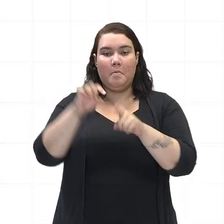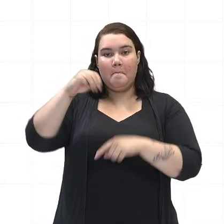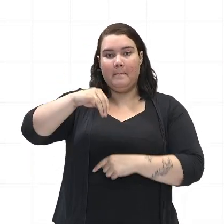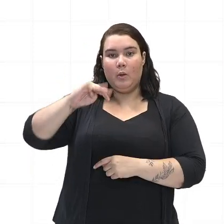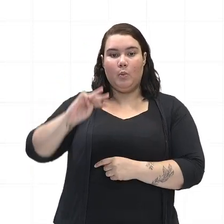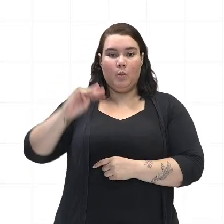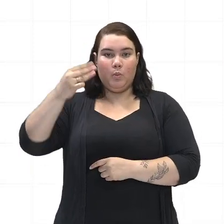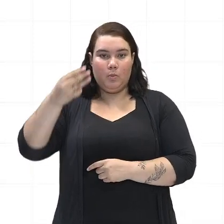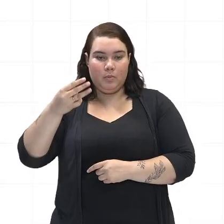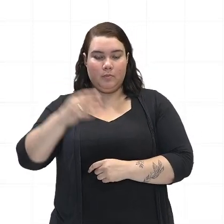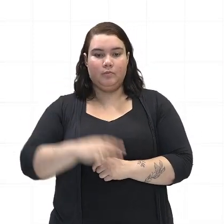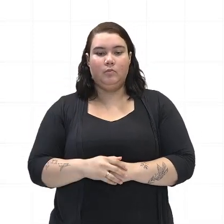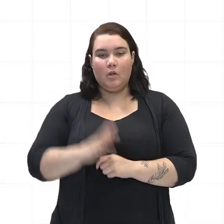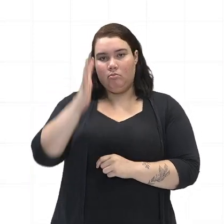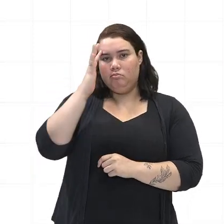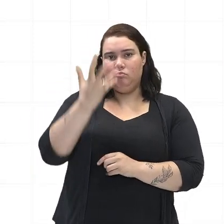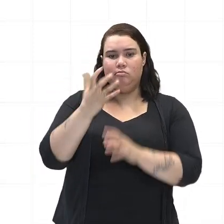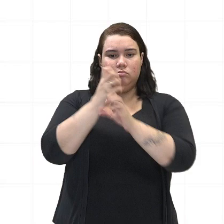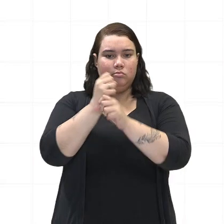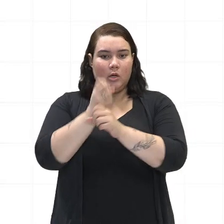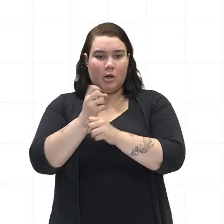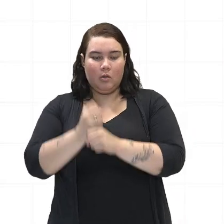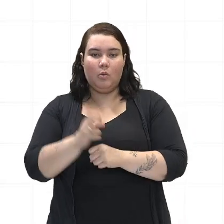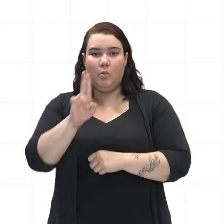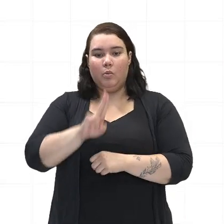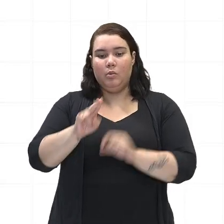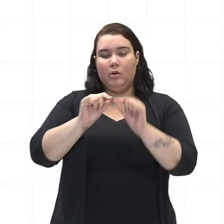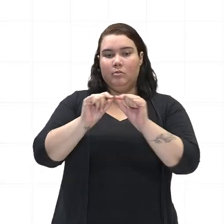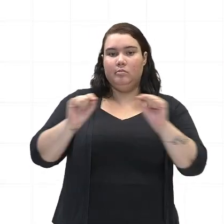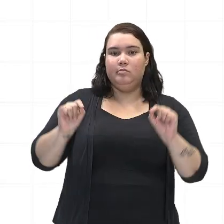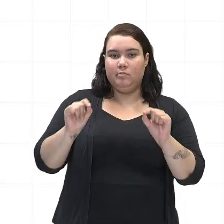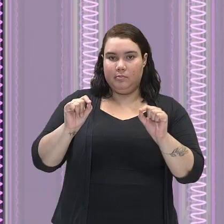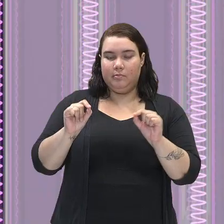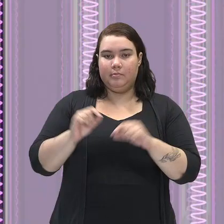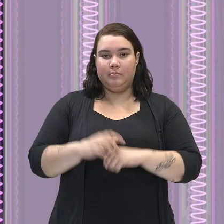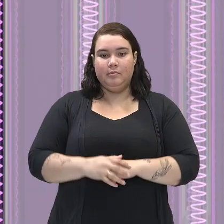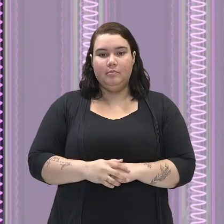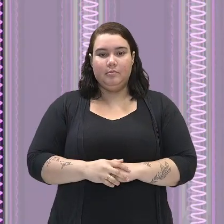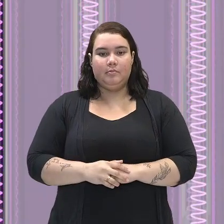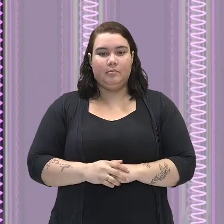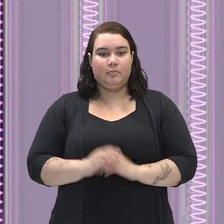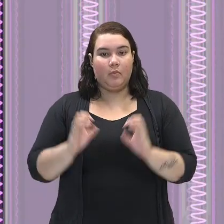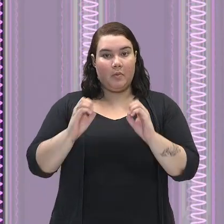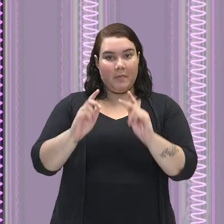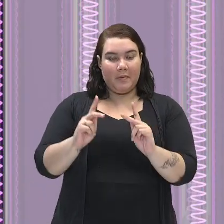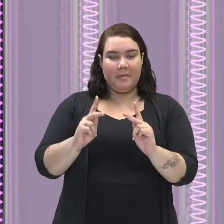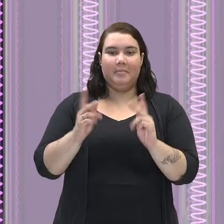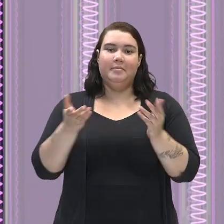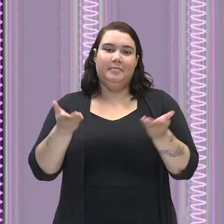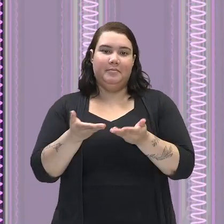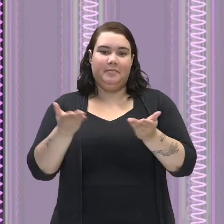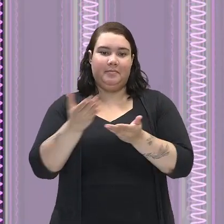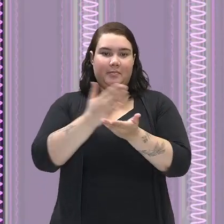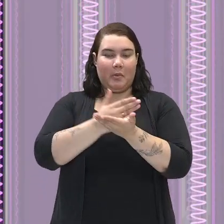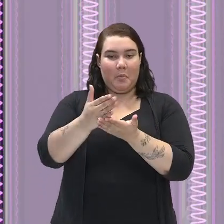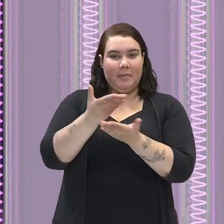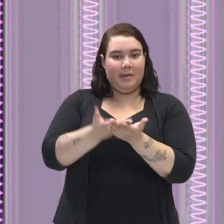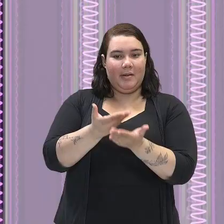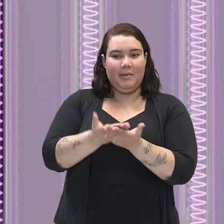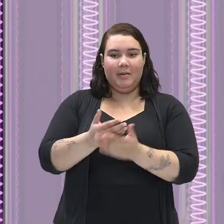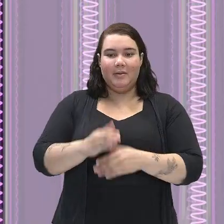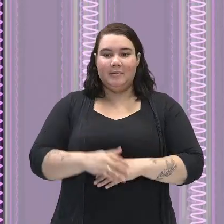cúbico, resolução de problemas com medidas de capacidades. Vamos para a